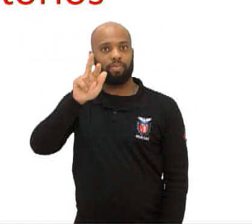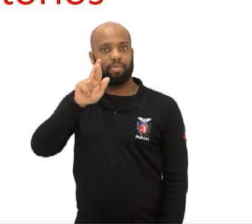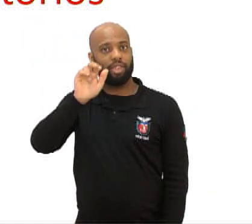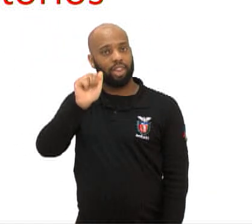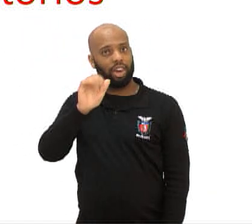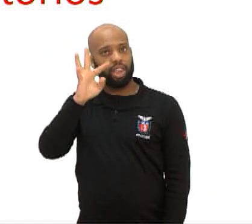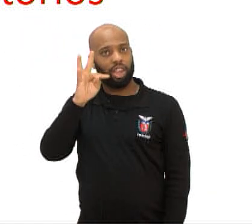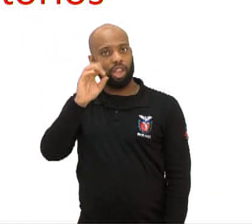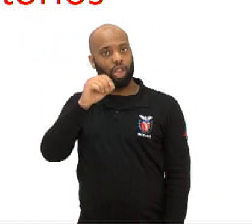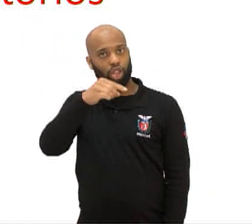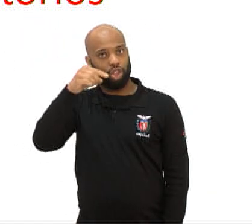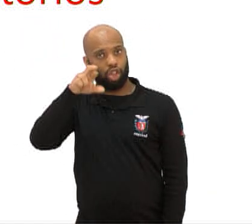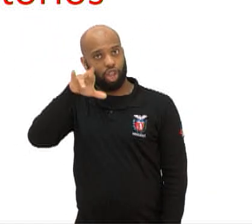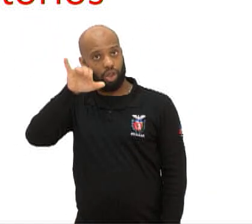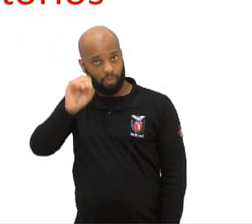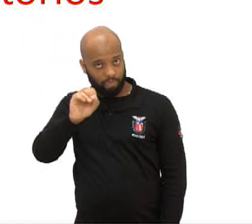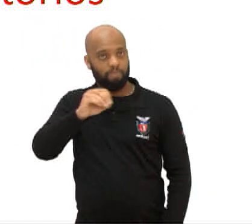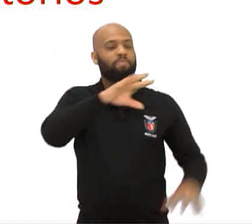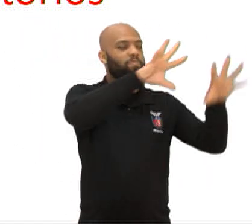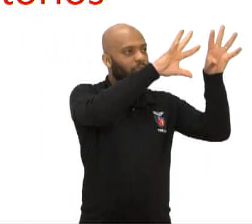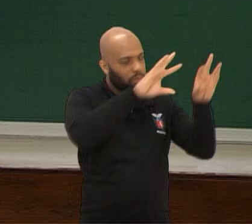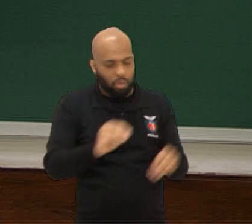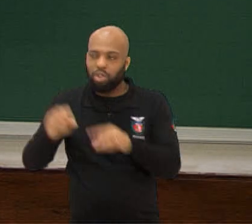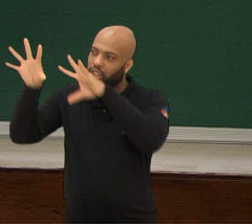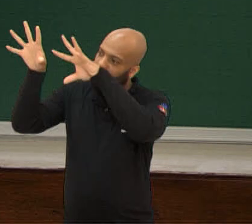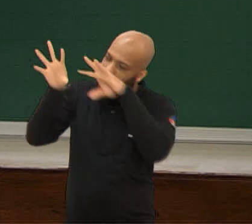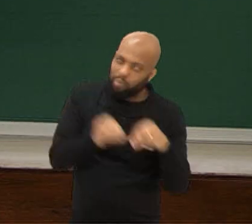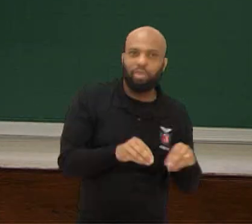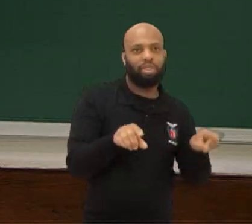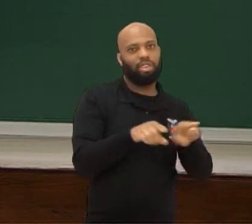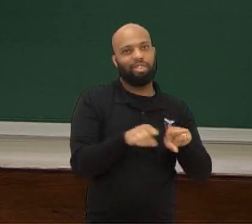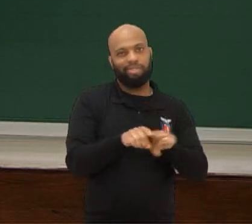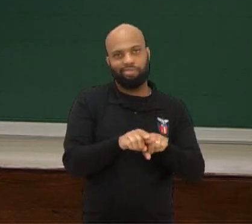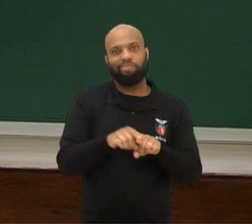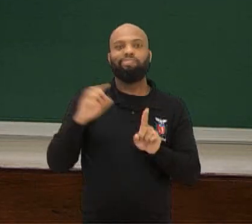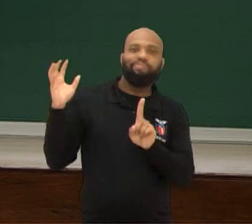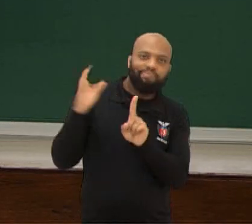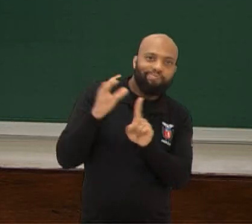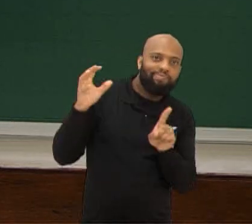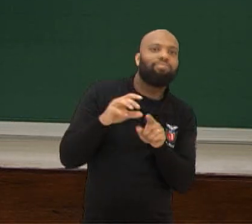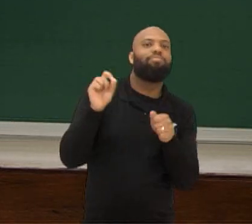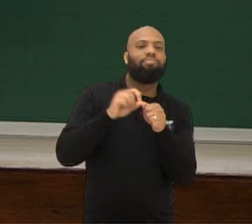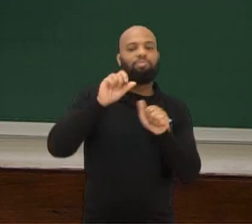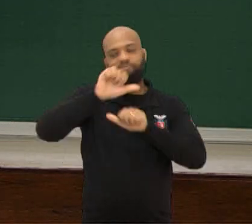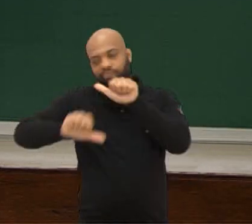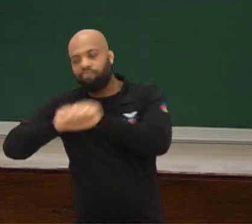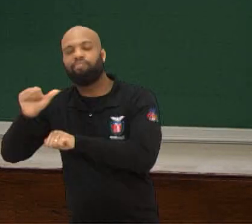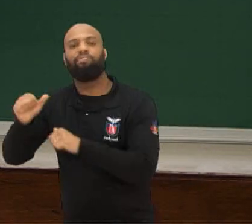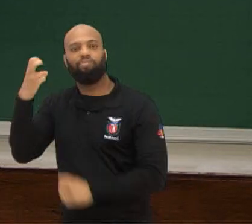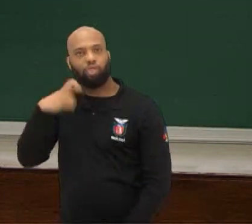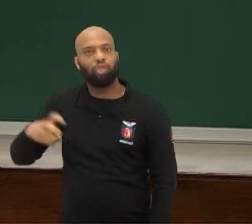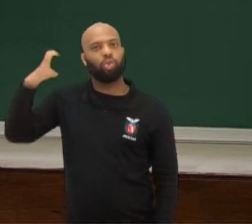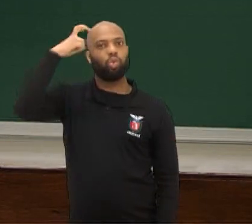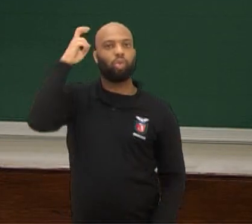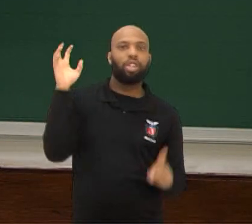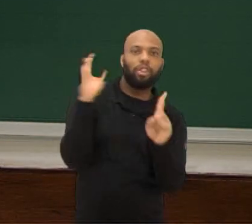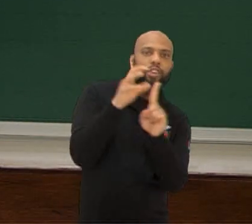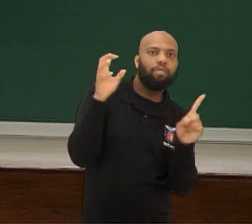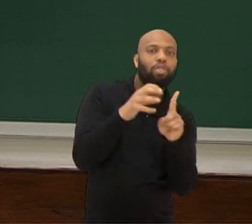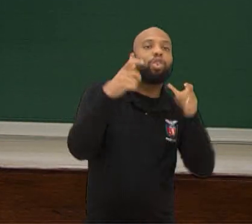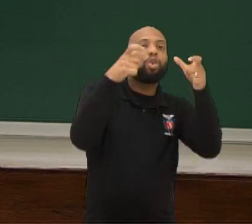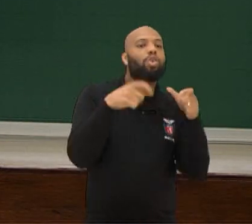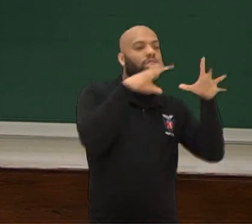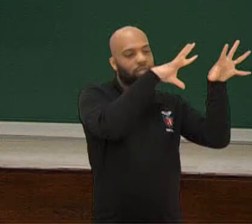exemplo que a gente usou, mas a gente pode pensar em todos os fluxos migratórios que influenciam na questão cultural para onde esses povos